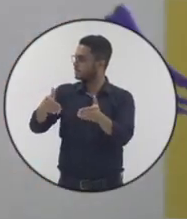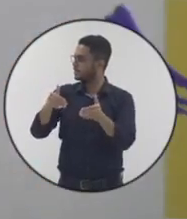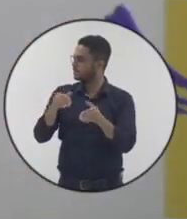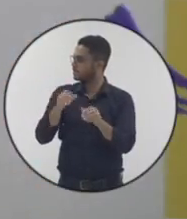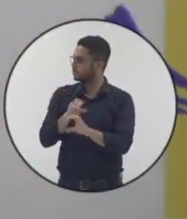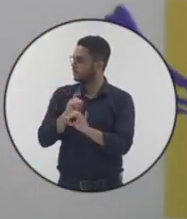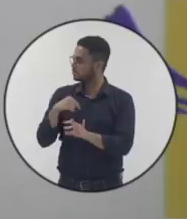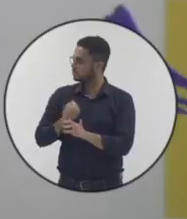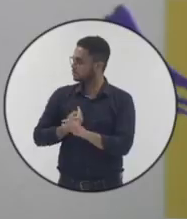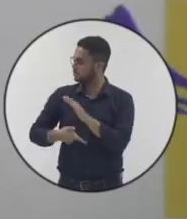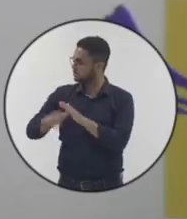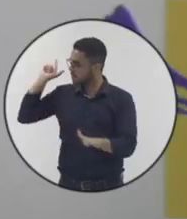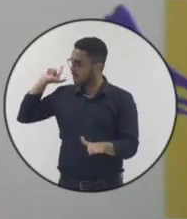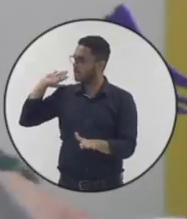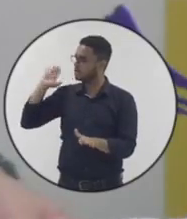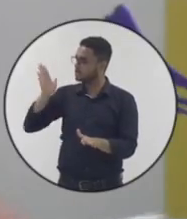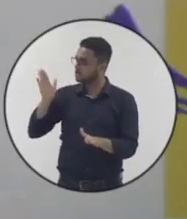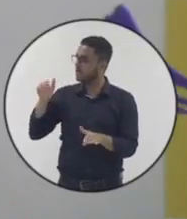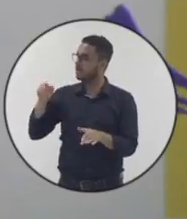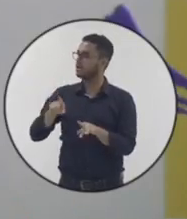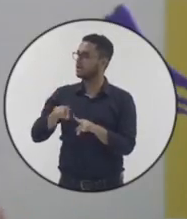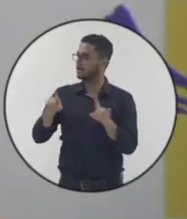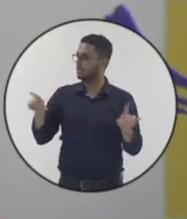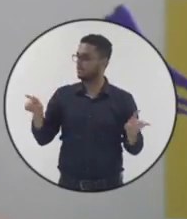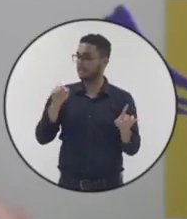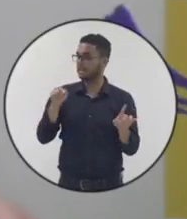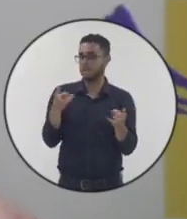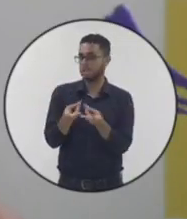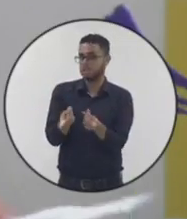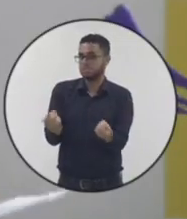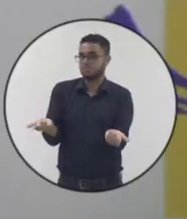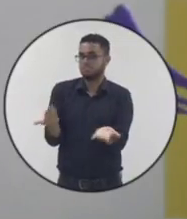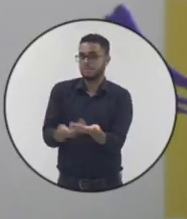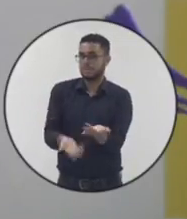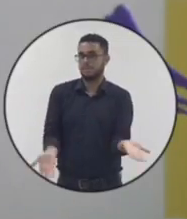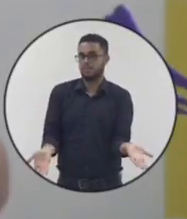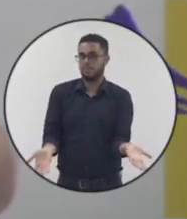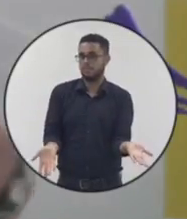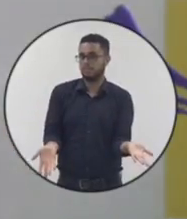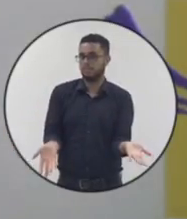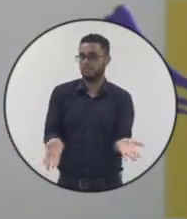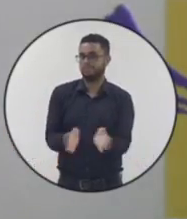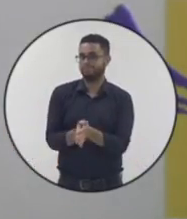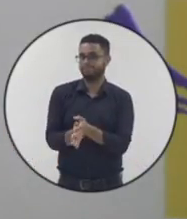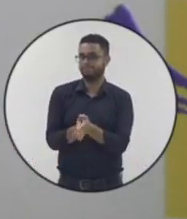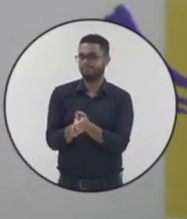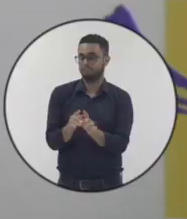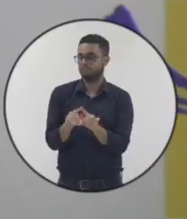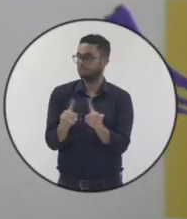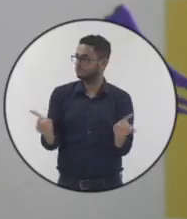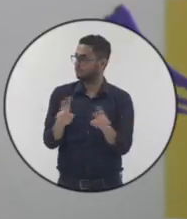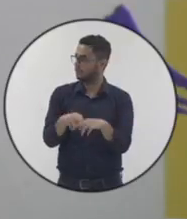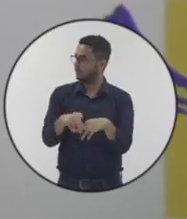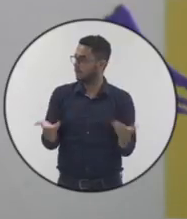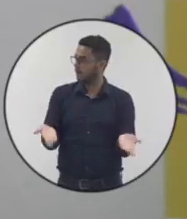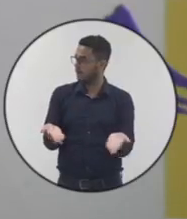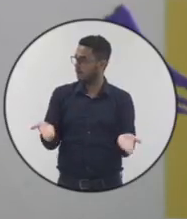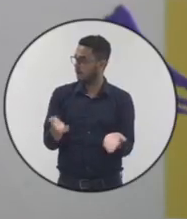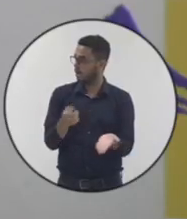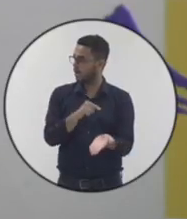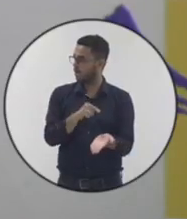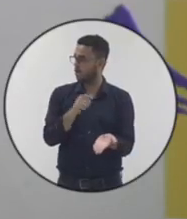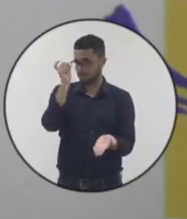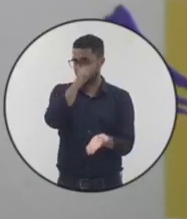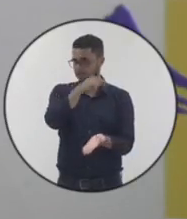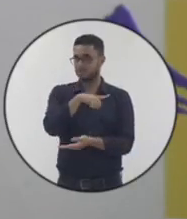já levantava essas pautas, porém, isso se dissolveu. Né? E aí, diante a essa atual conjuntura, está muito mais